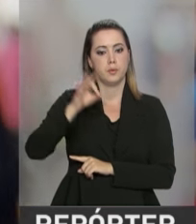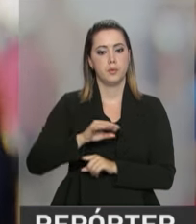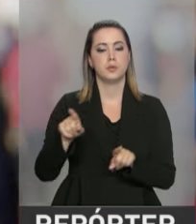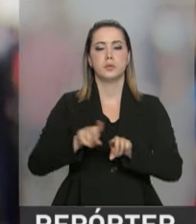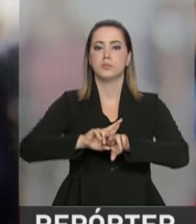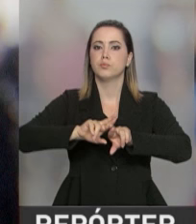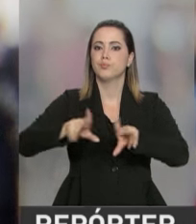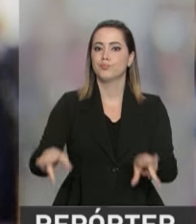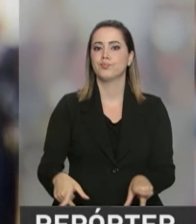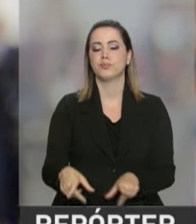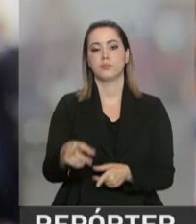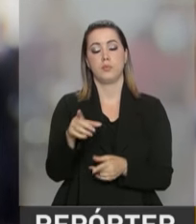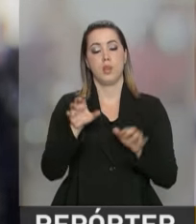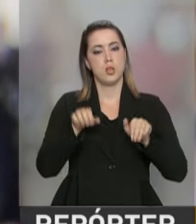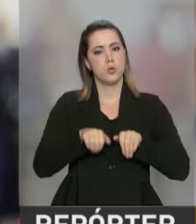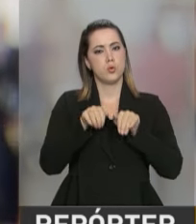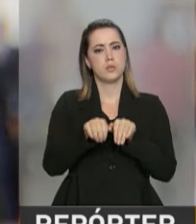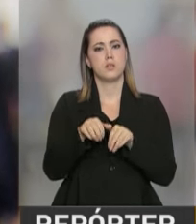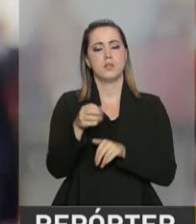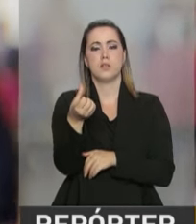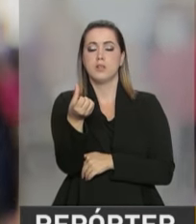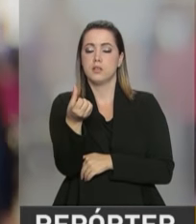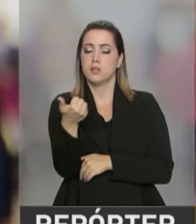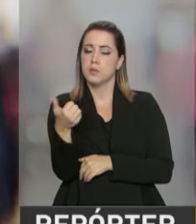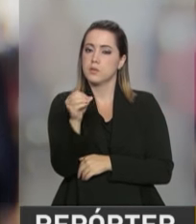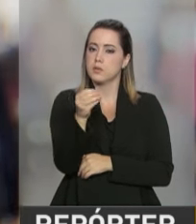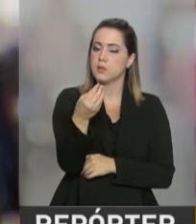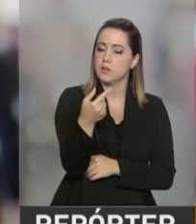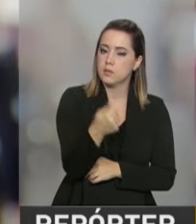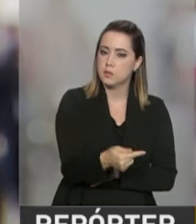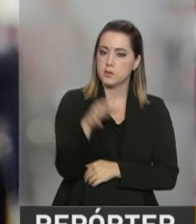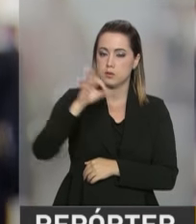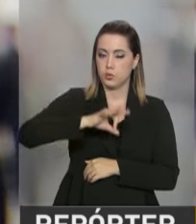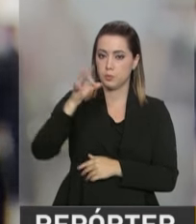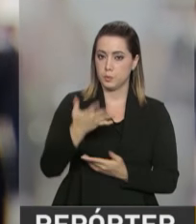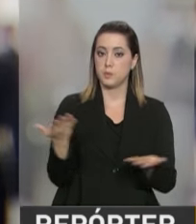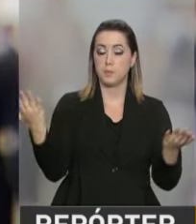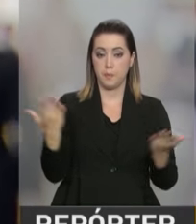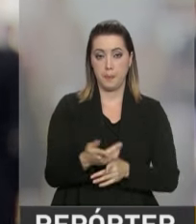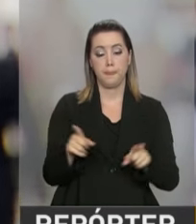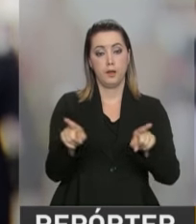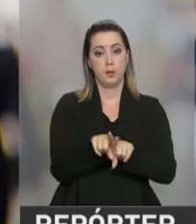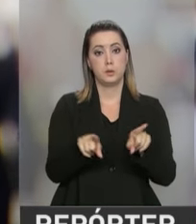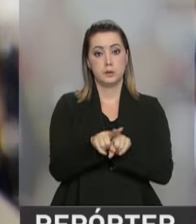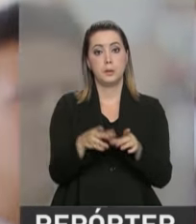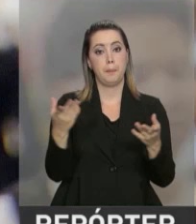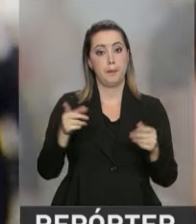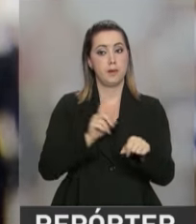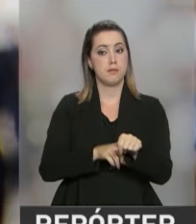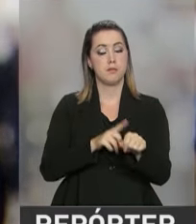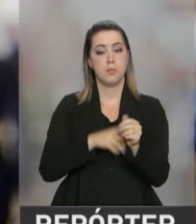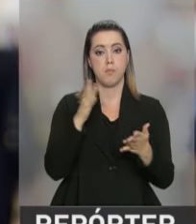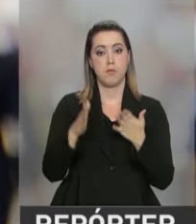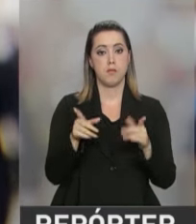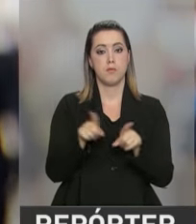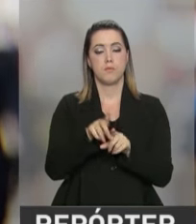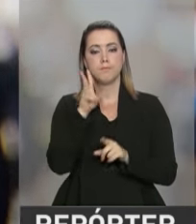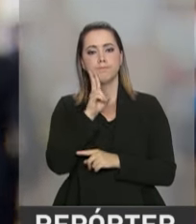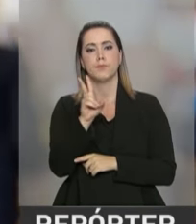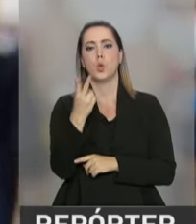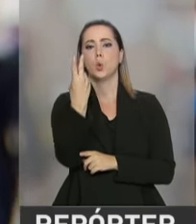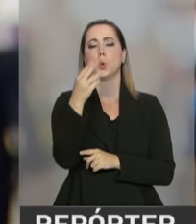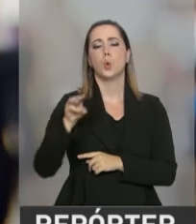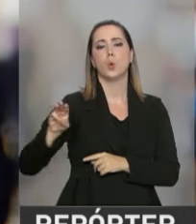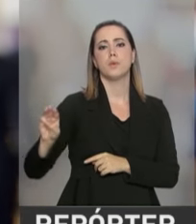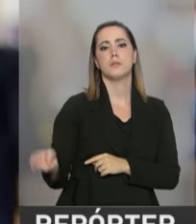agora no verão o governo federal também prevê um aumento de estrangeiros no país a estimativa é que cerca de 2 milhões e